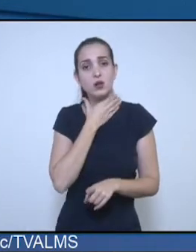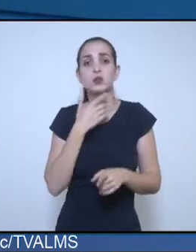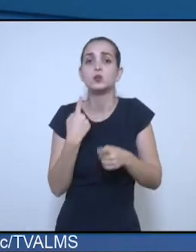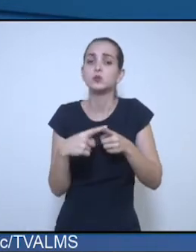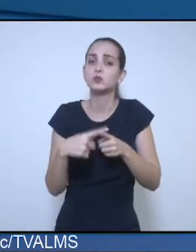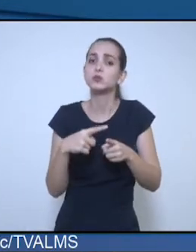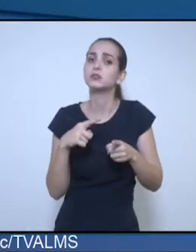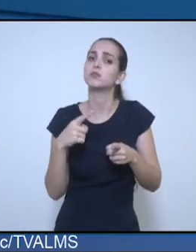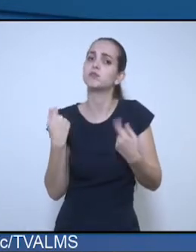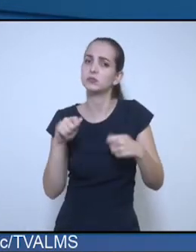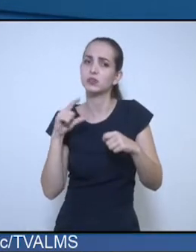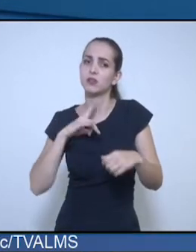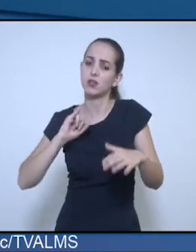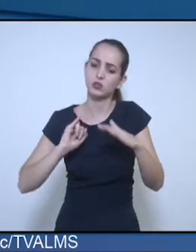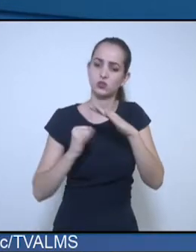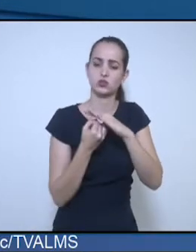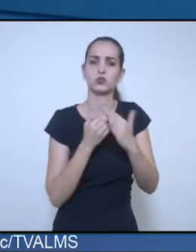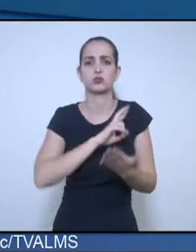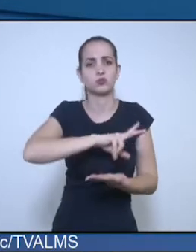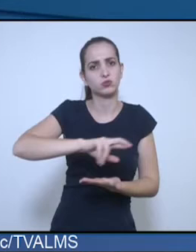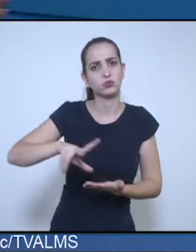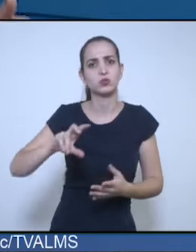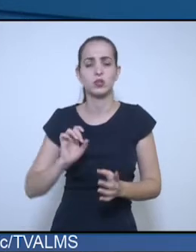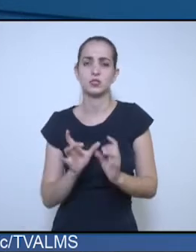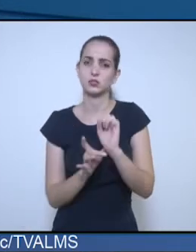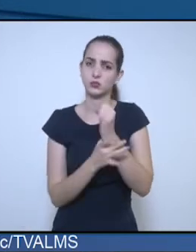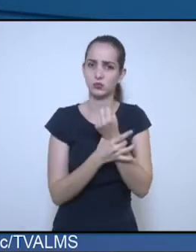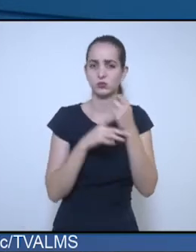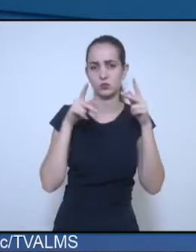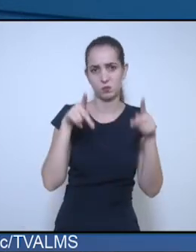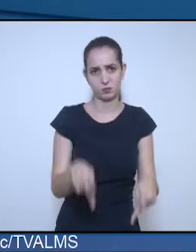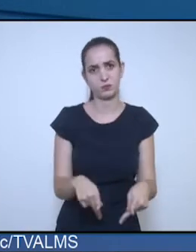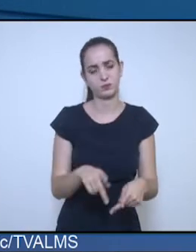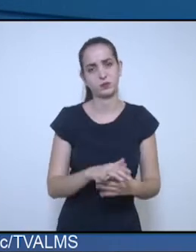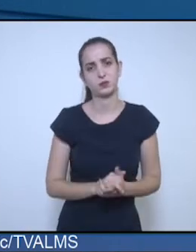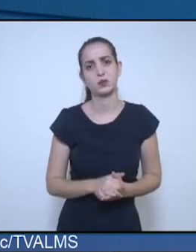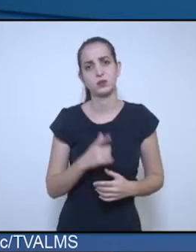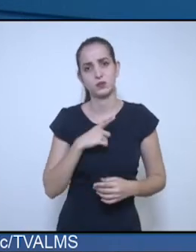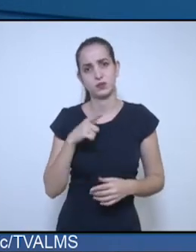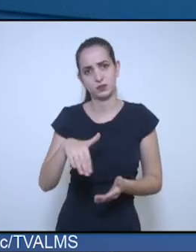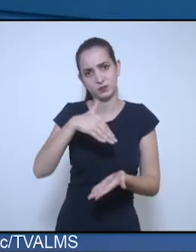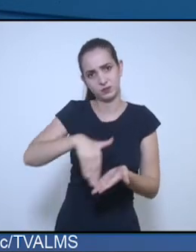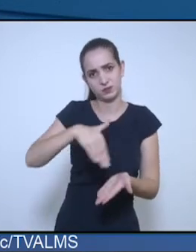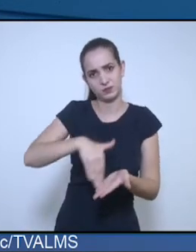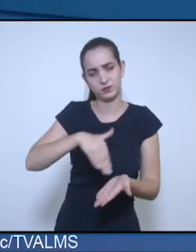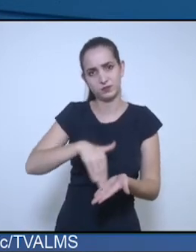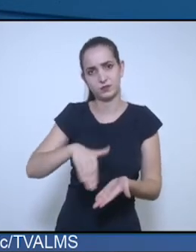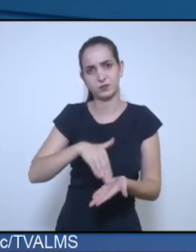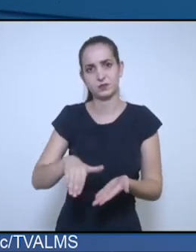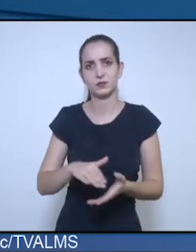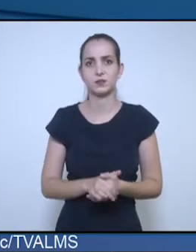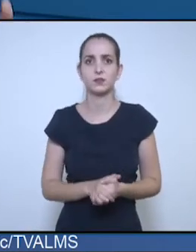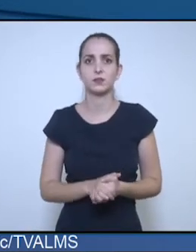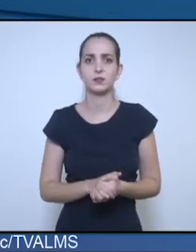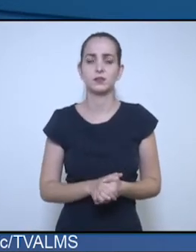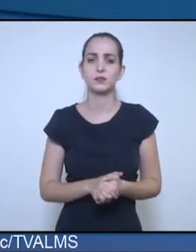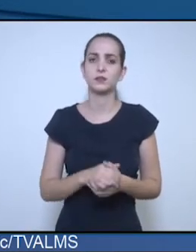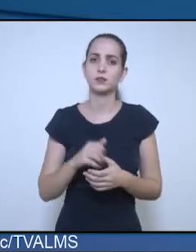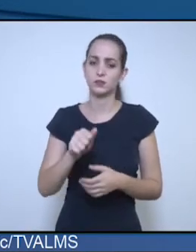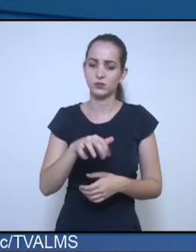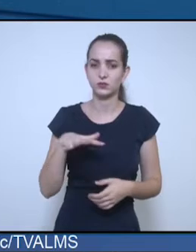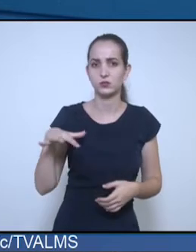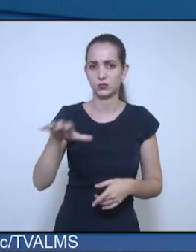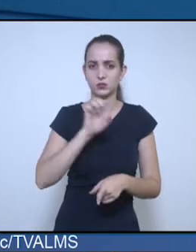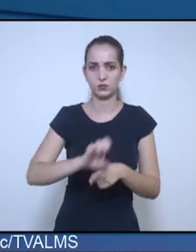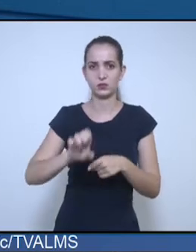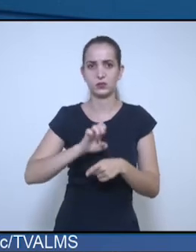amparada pelas instituições da segurança pública, o próprio Secretaria de Assistência Social